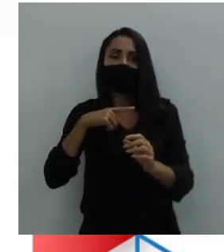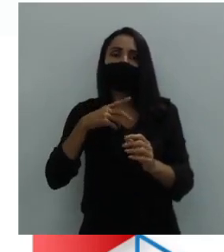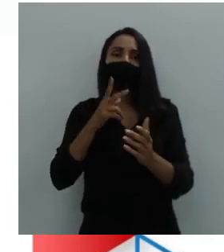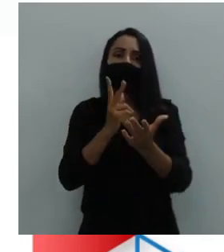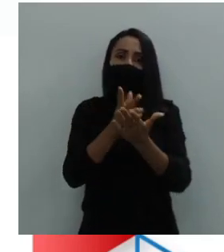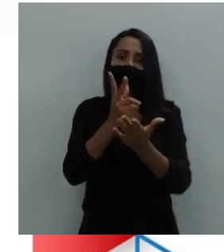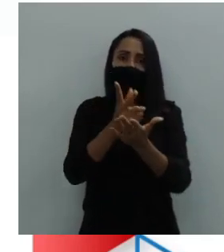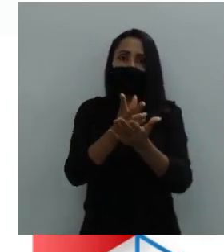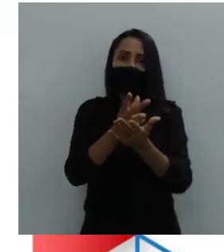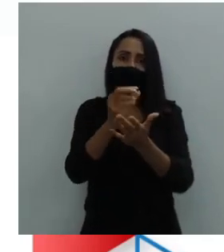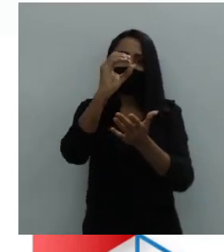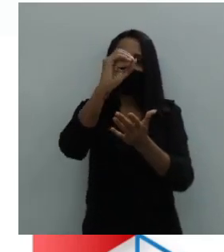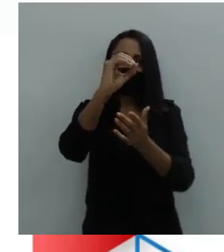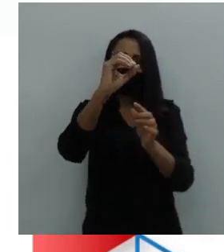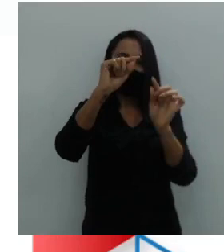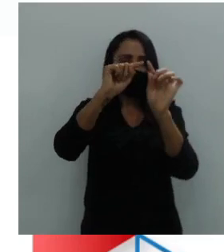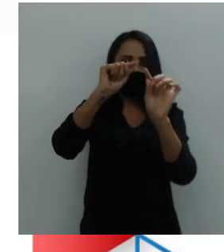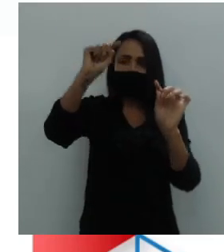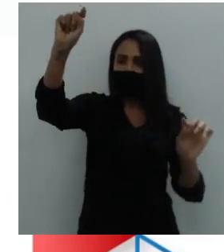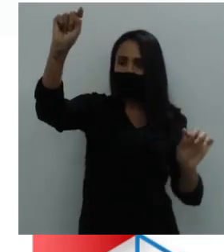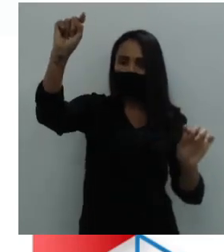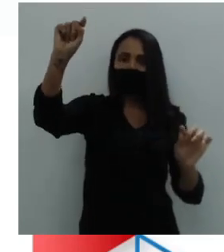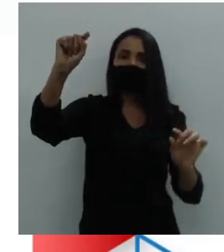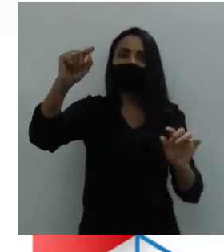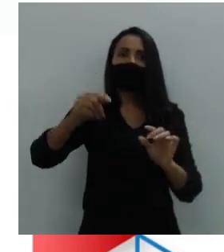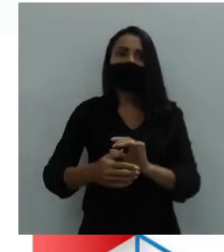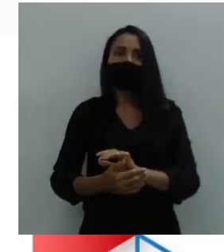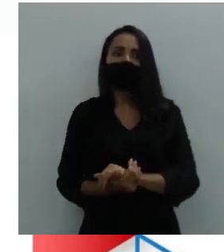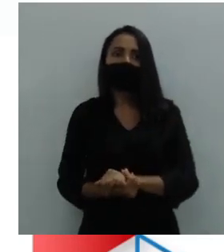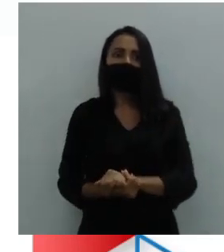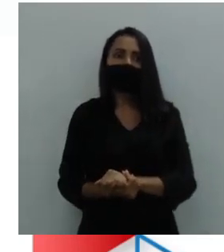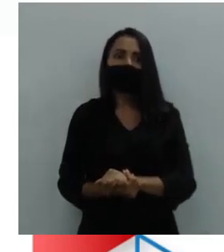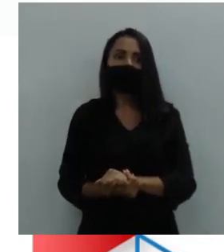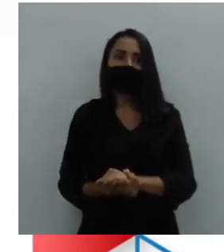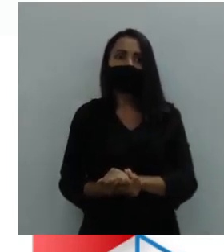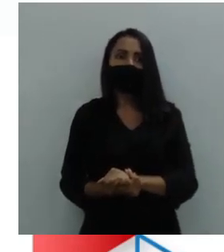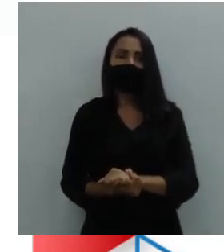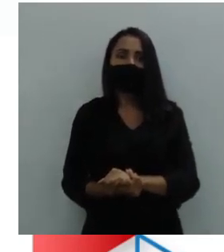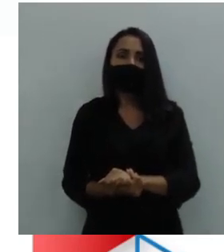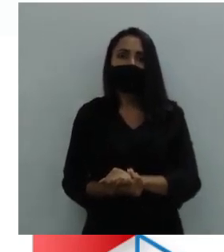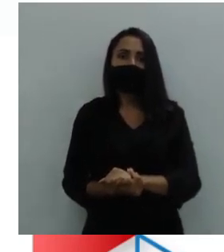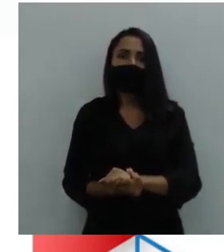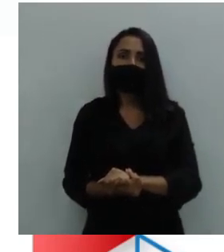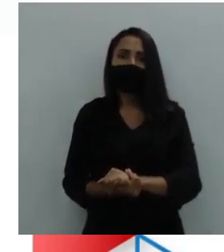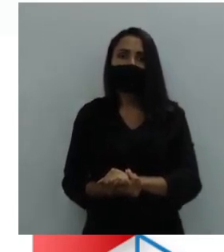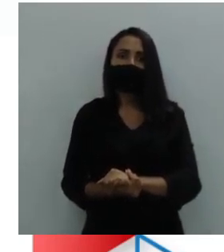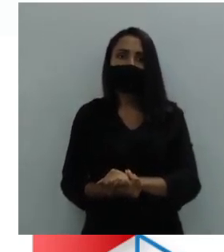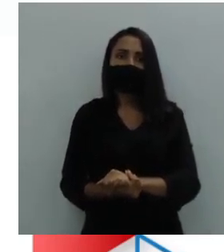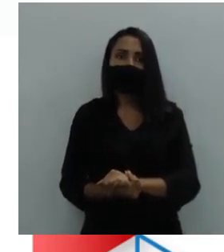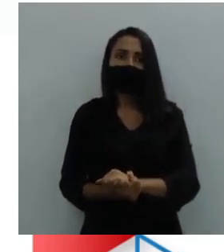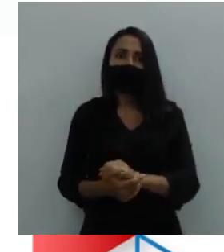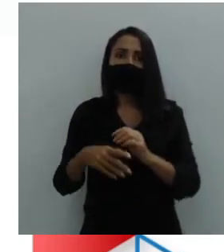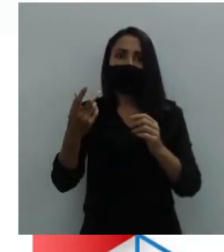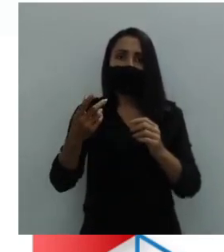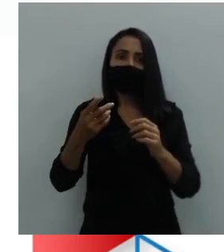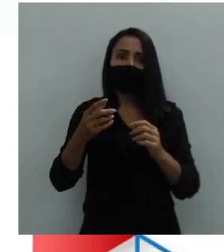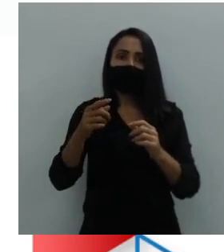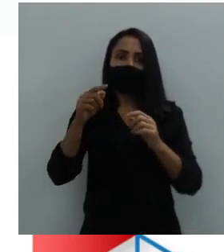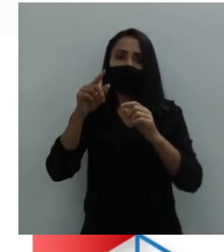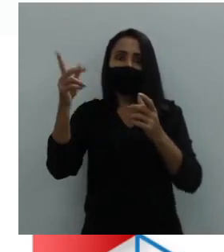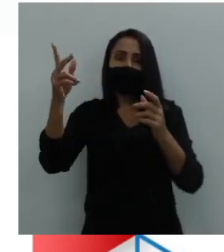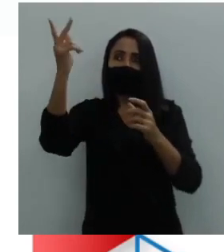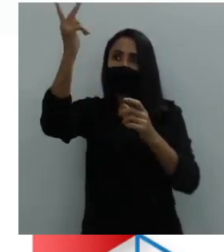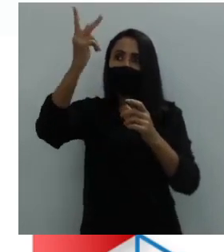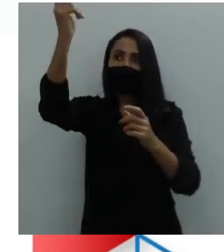pela origem quando isso acontece, ok? Presta atenção na figura aí comigo, presta atenção. Ela foi de um lado a outro.